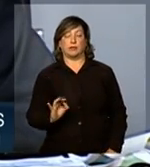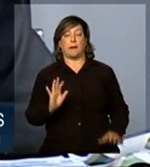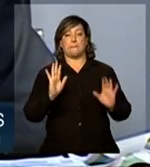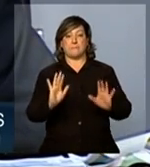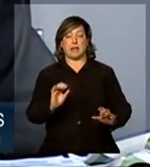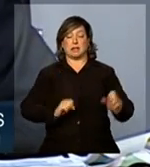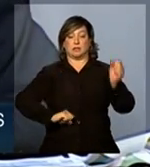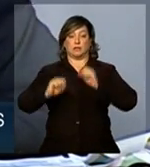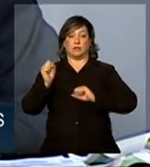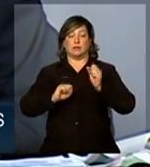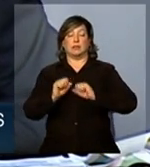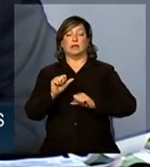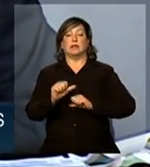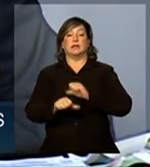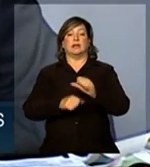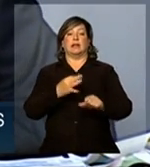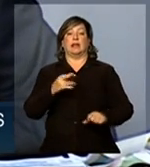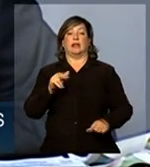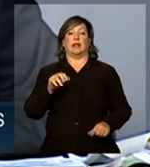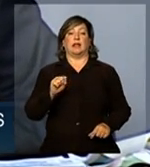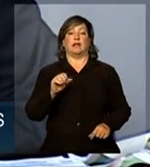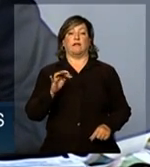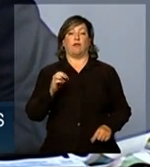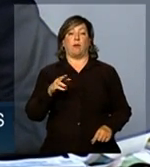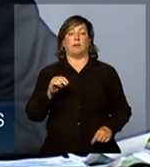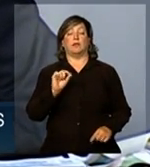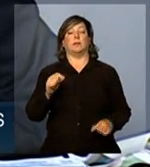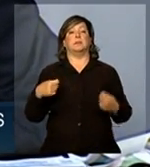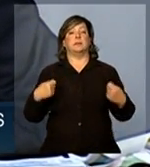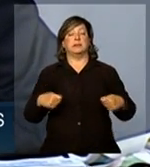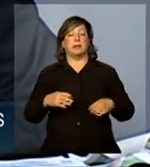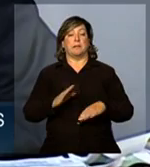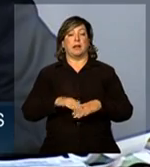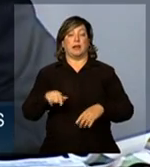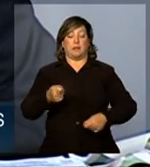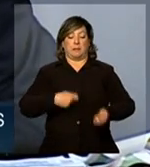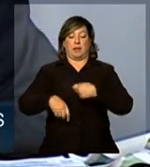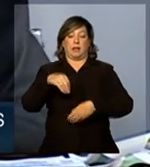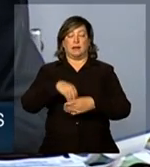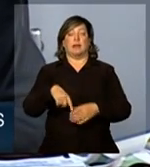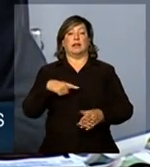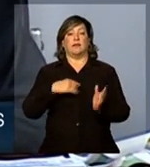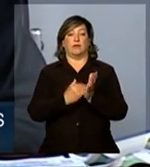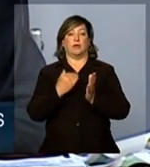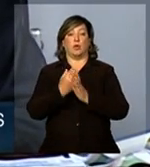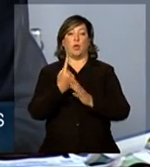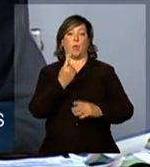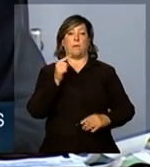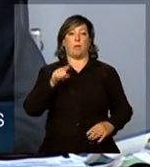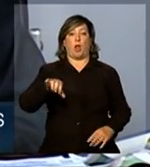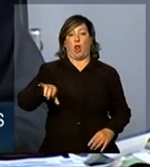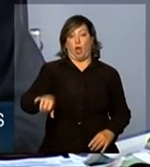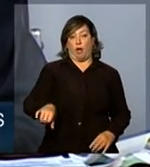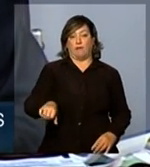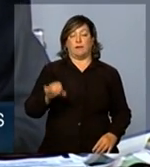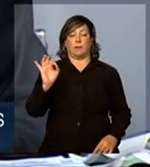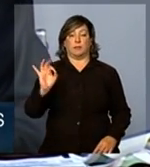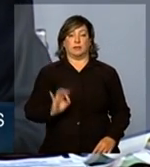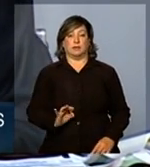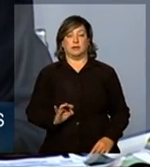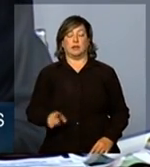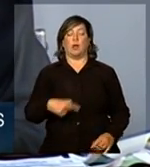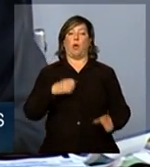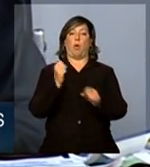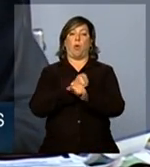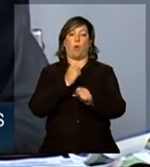de transformação, que depende mais do mercado interno, teve um crescimento de 1,9%. E a construção